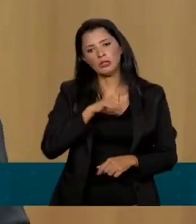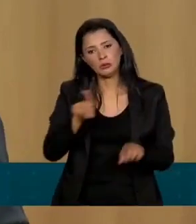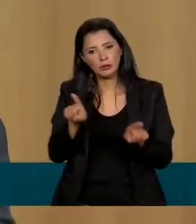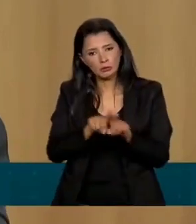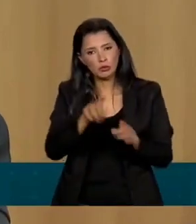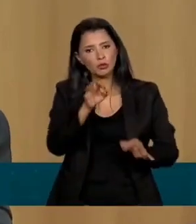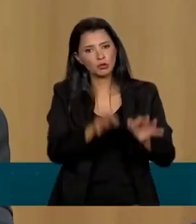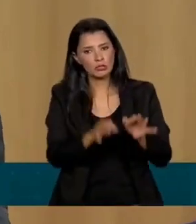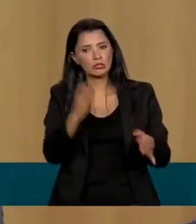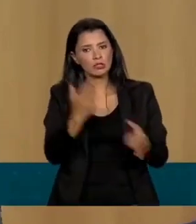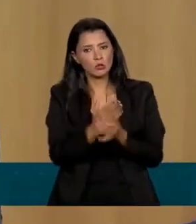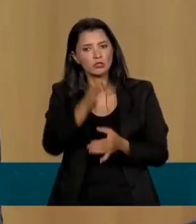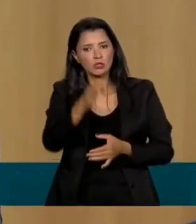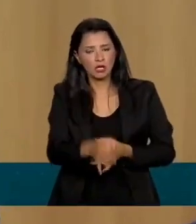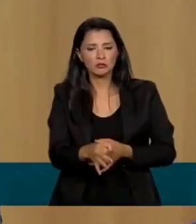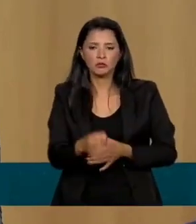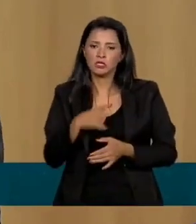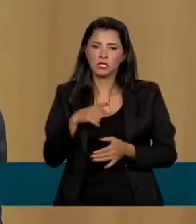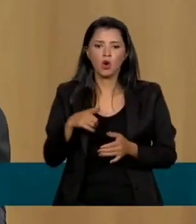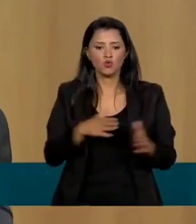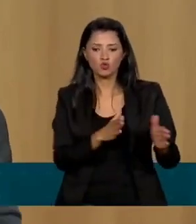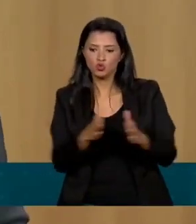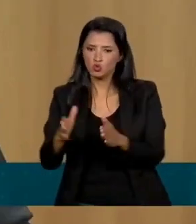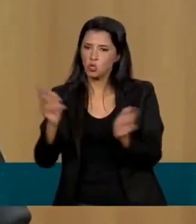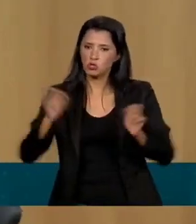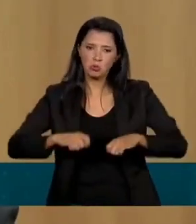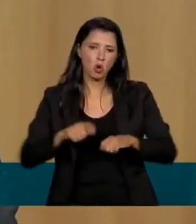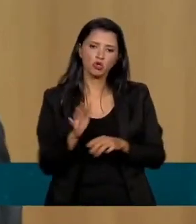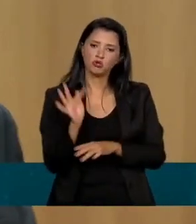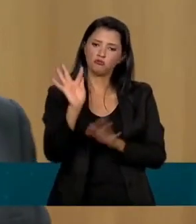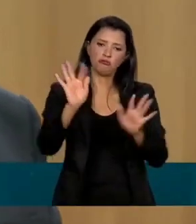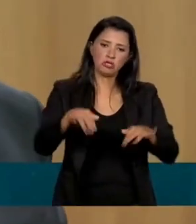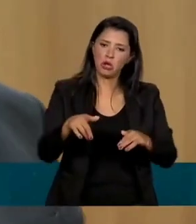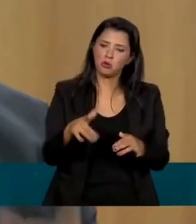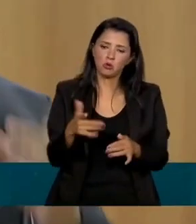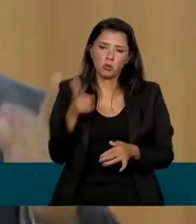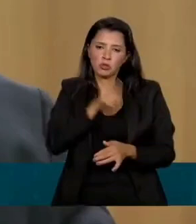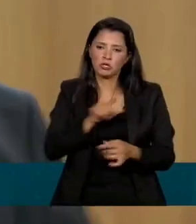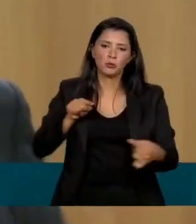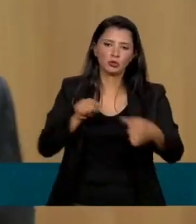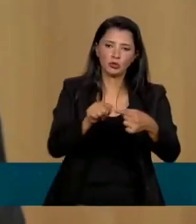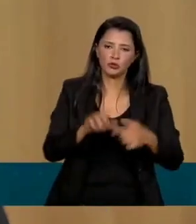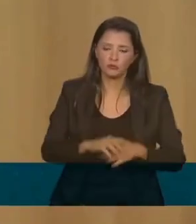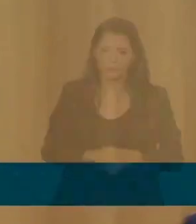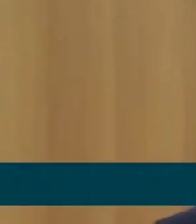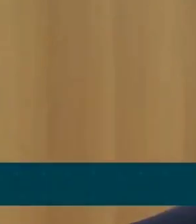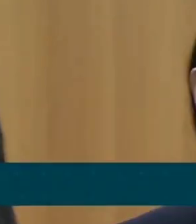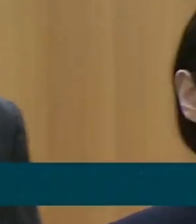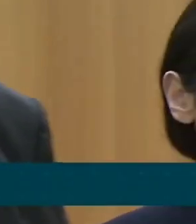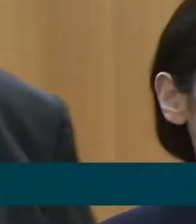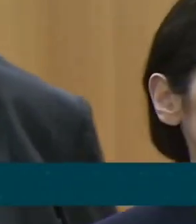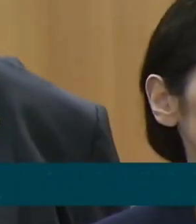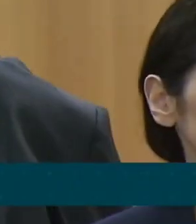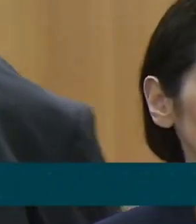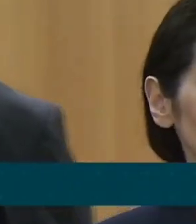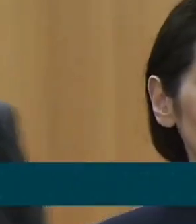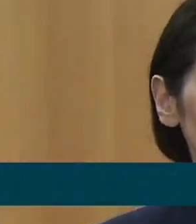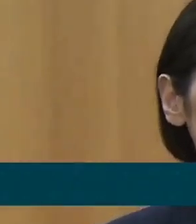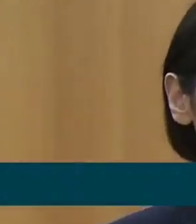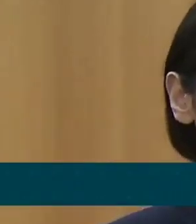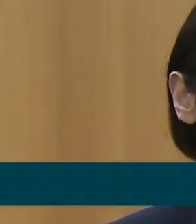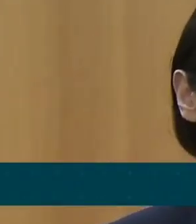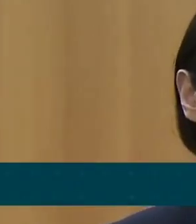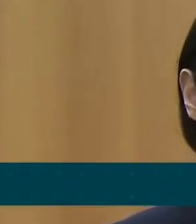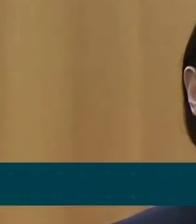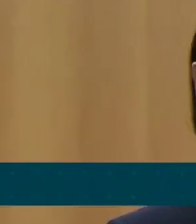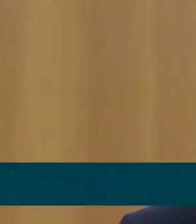a judicialização. Um caminho não exclui o outro e conduz ao mesmo lugar. Delis Ortiz, TV Globo.